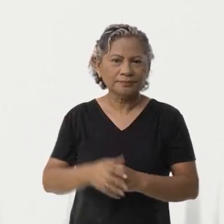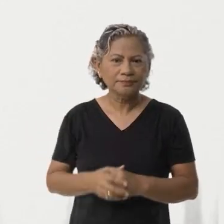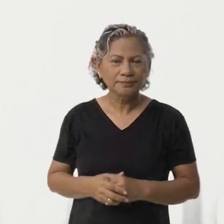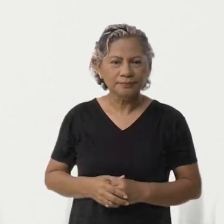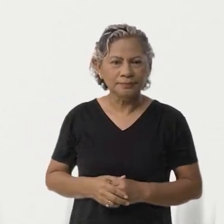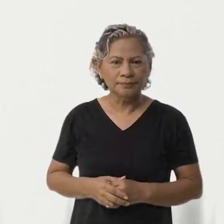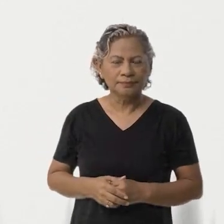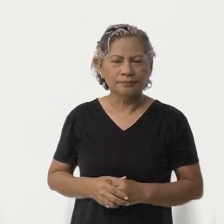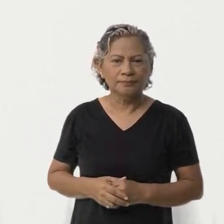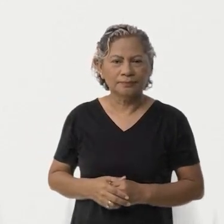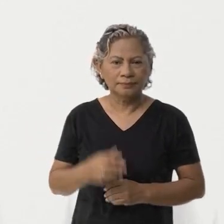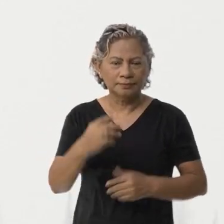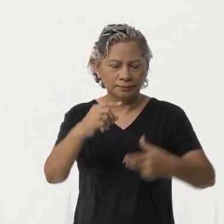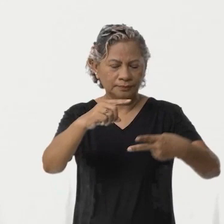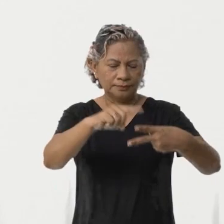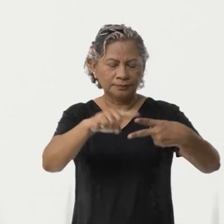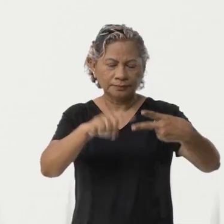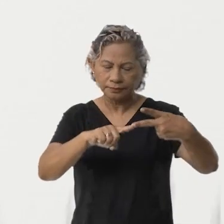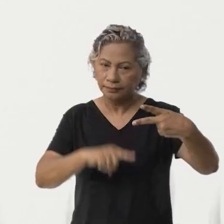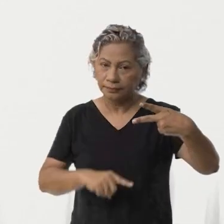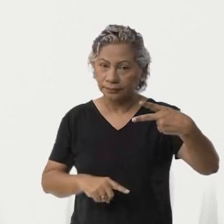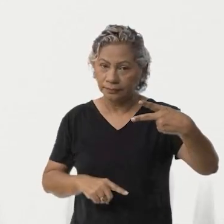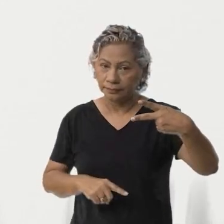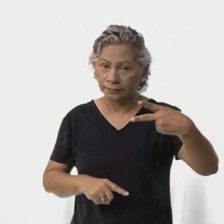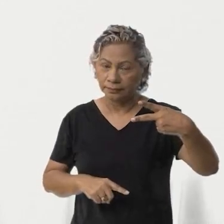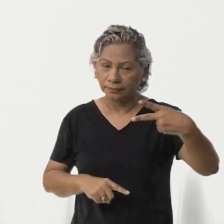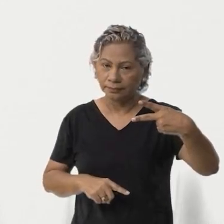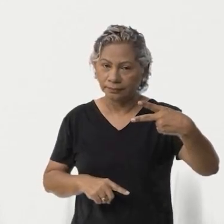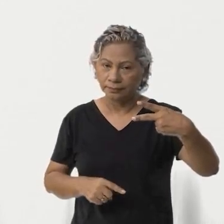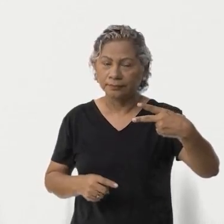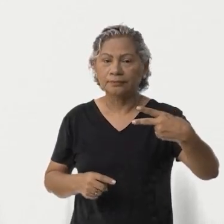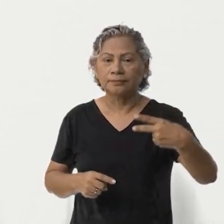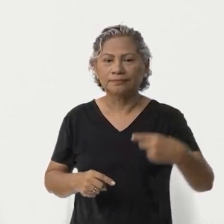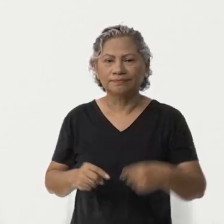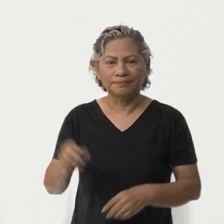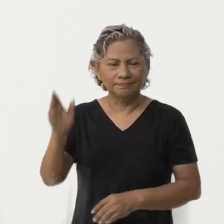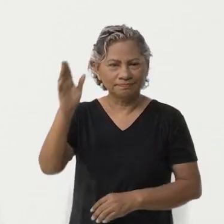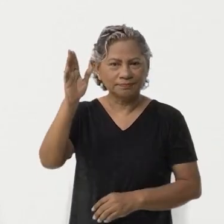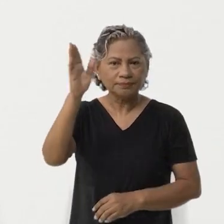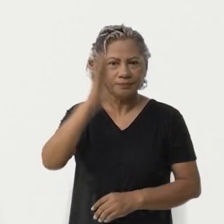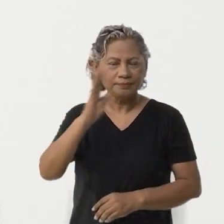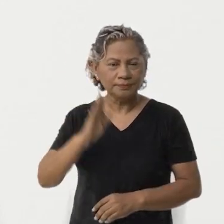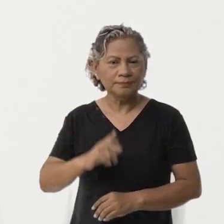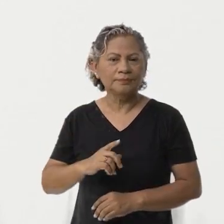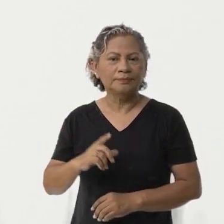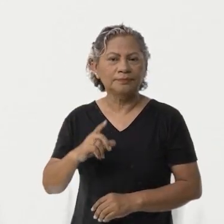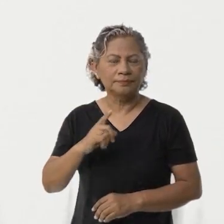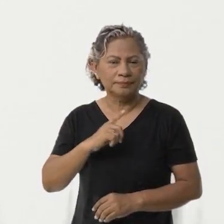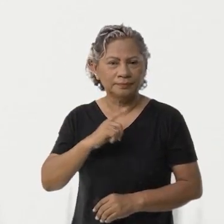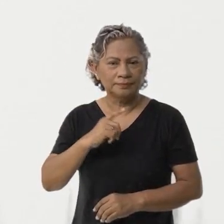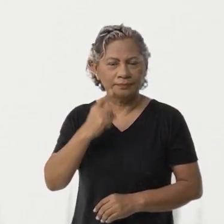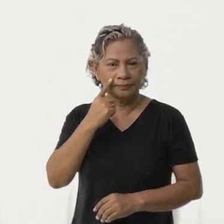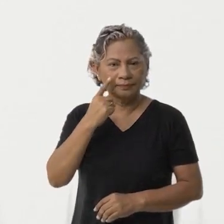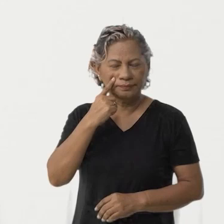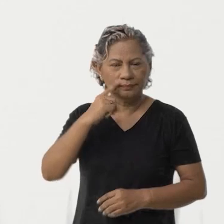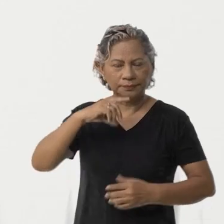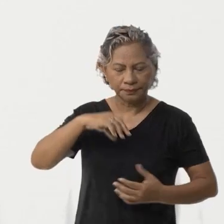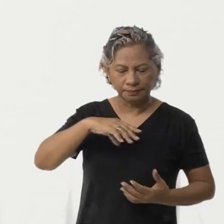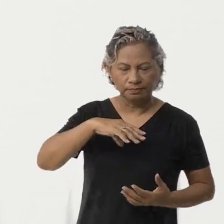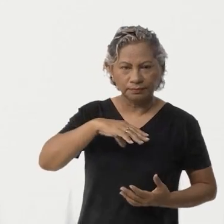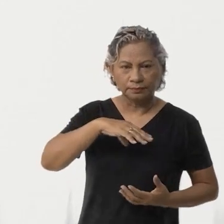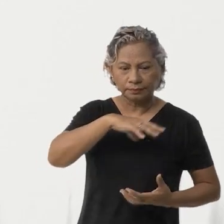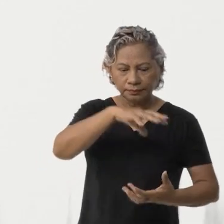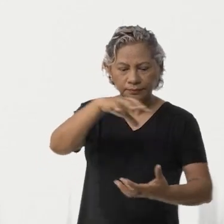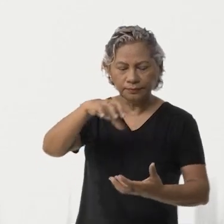América Central e América do Sul. O Brasil está dentro do subcontinente América do Sul,